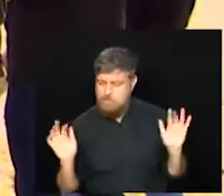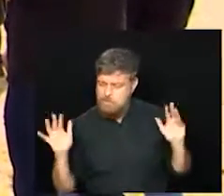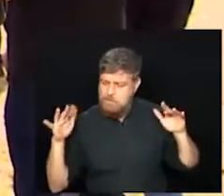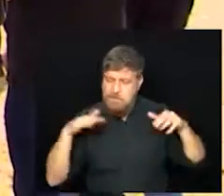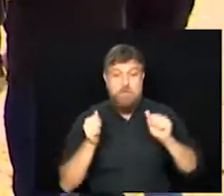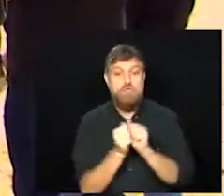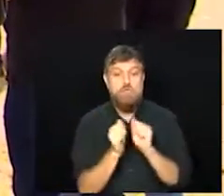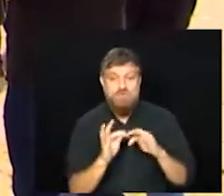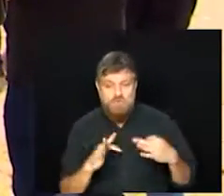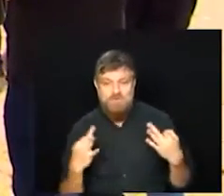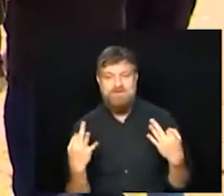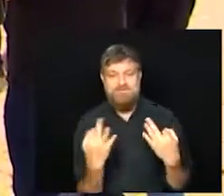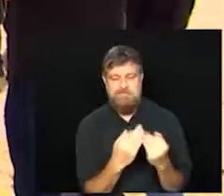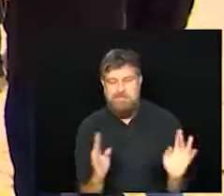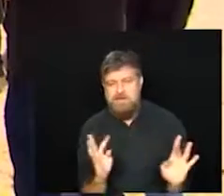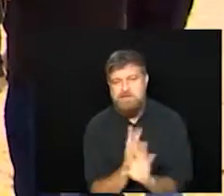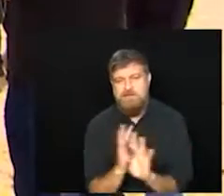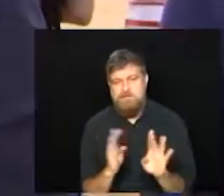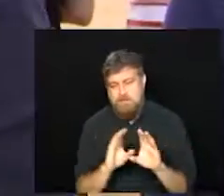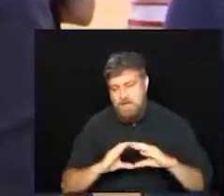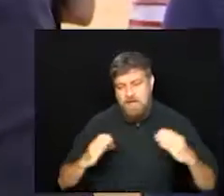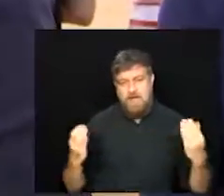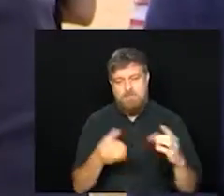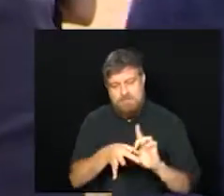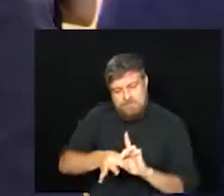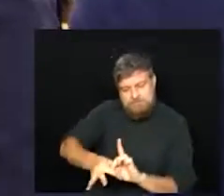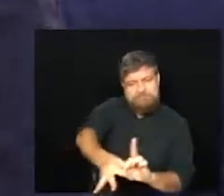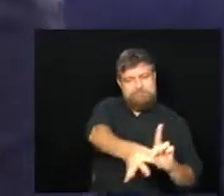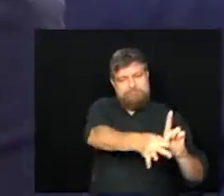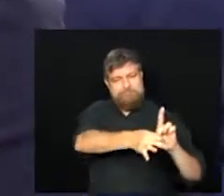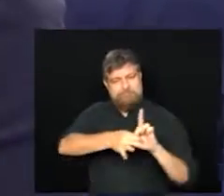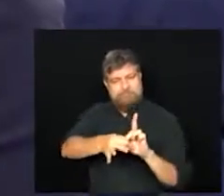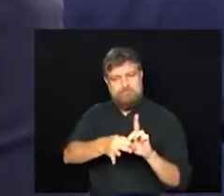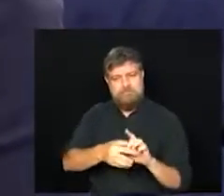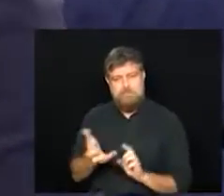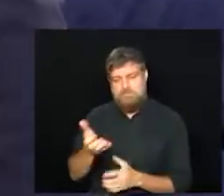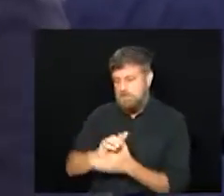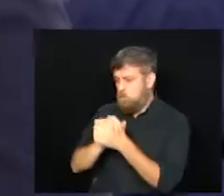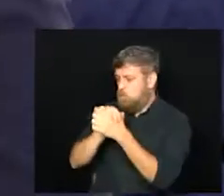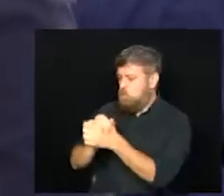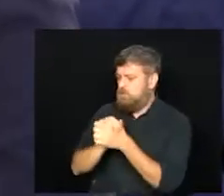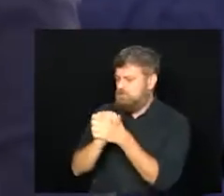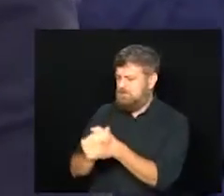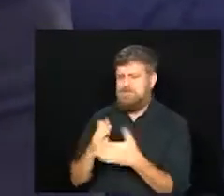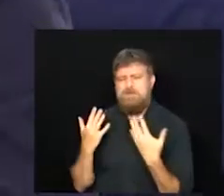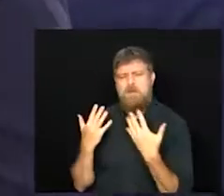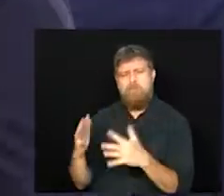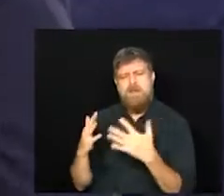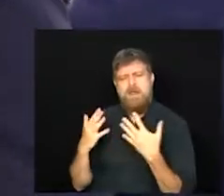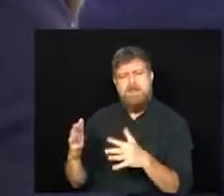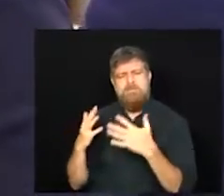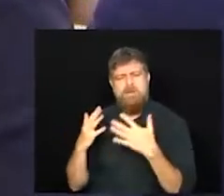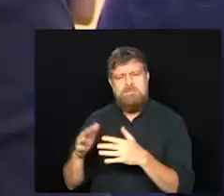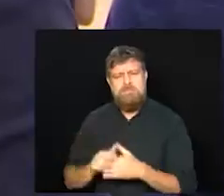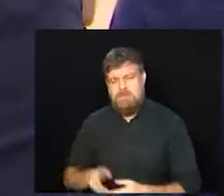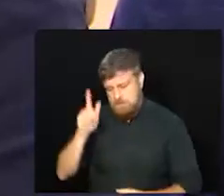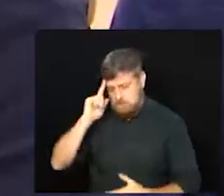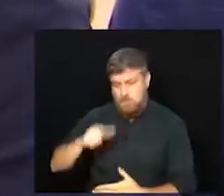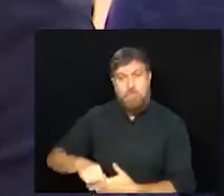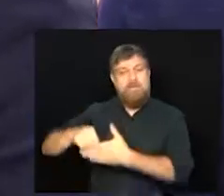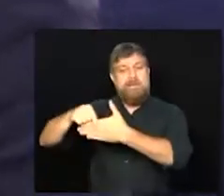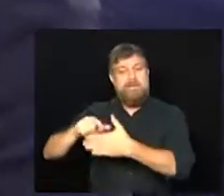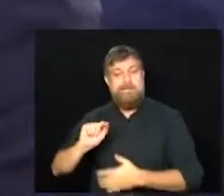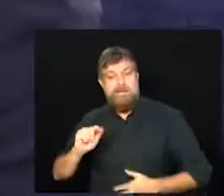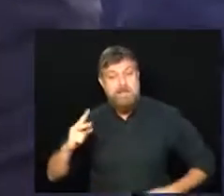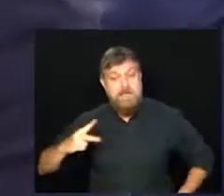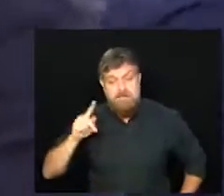nossa família e com toda a comunidade. Eu quero dar os parabéns aqui, principalmente ao líder dessa região aqui, o Zé